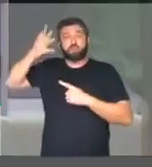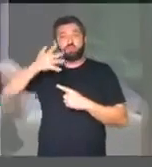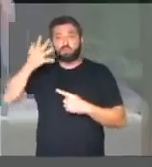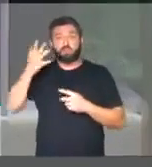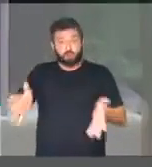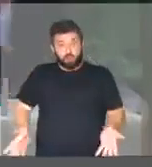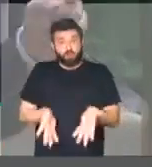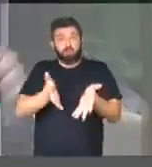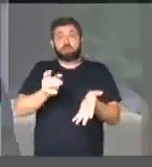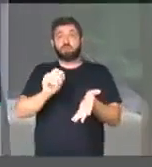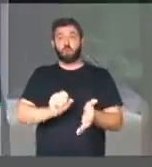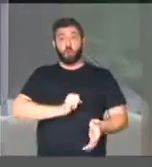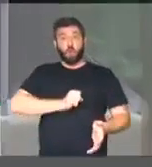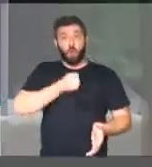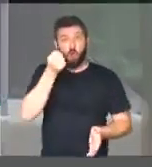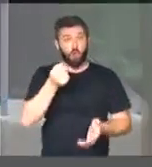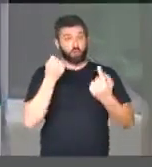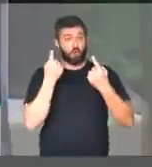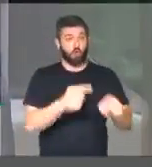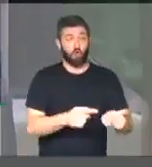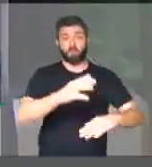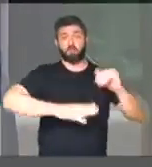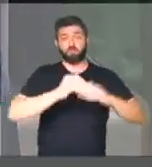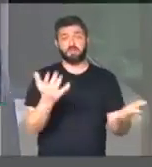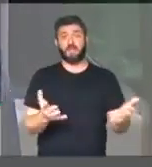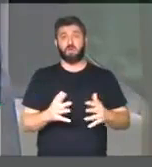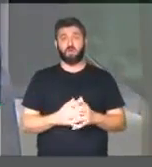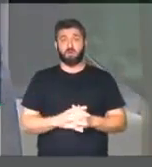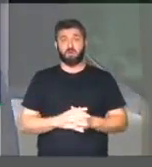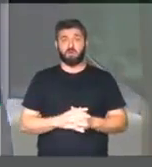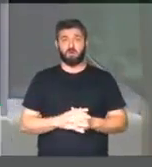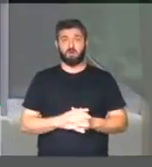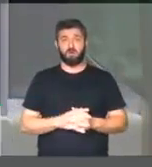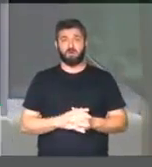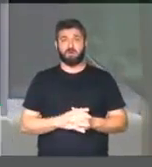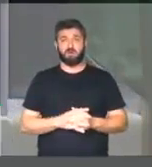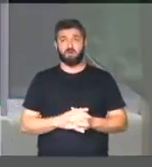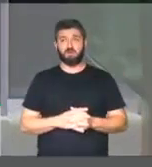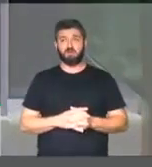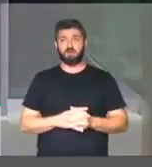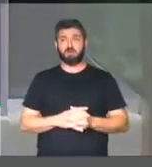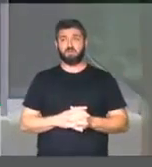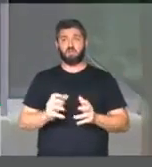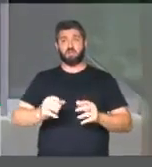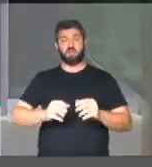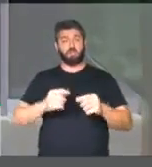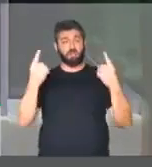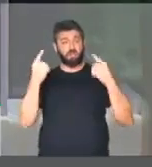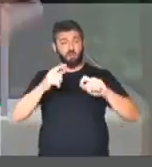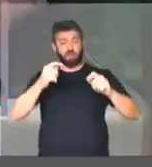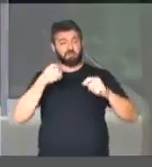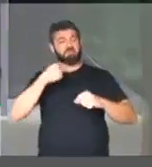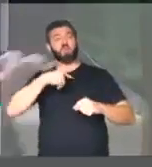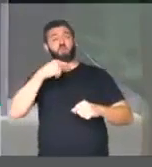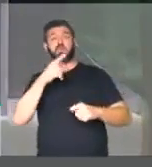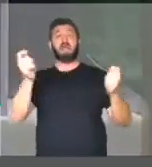estimula, inclusive, o ódio contra esses profissionais, questionando a sua capacidade,